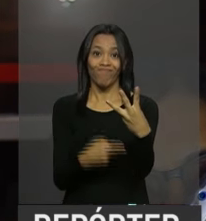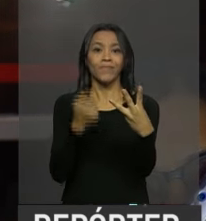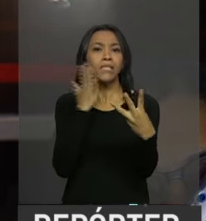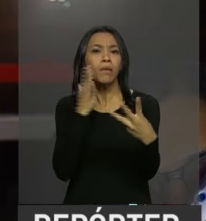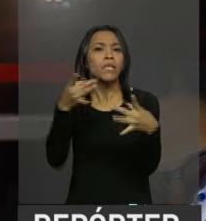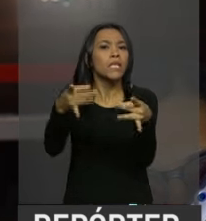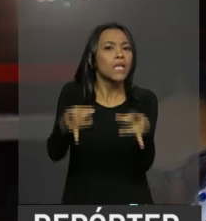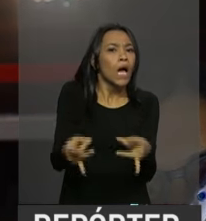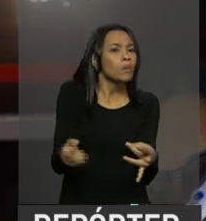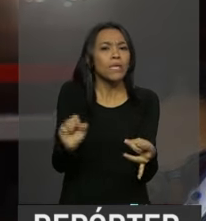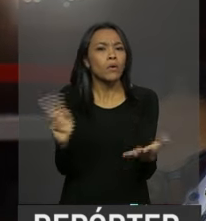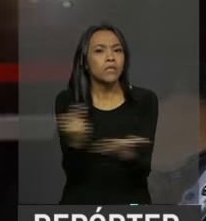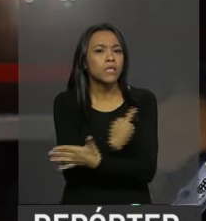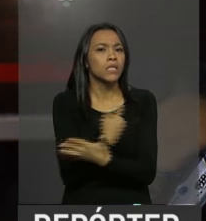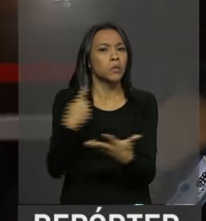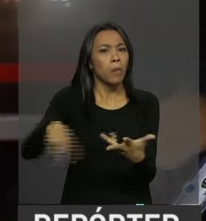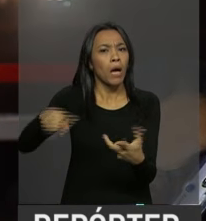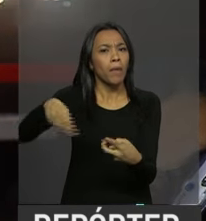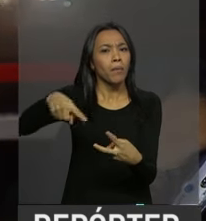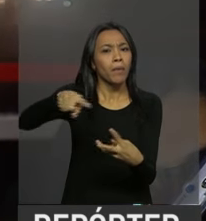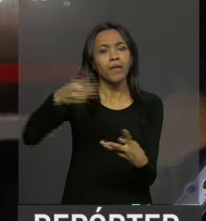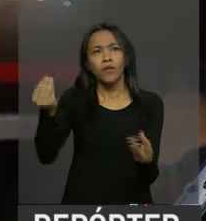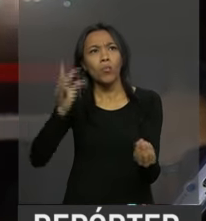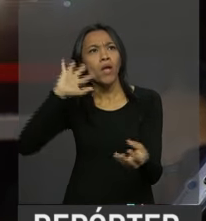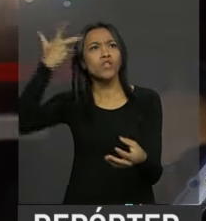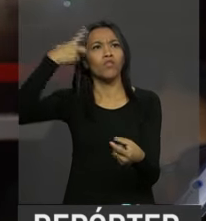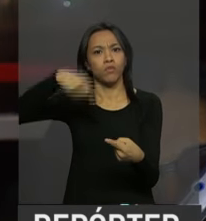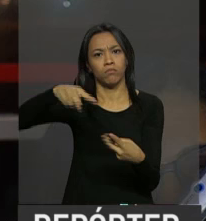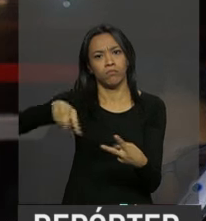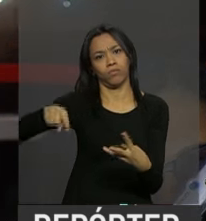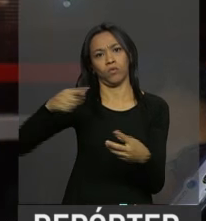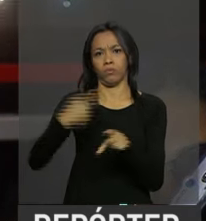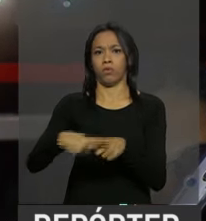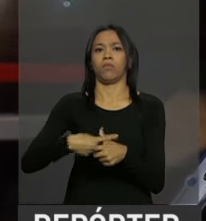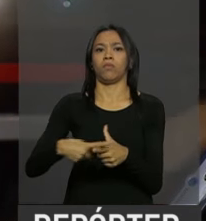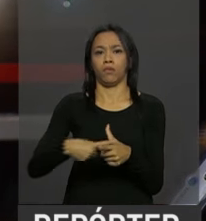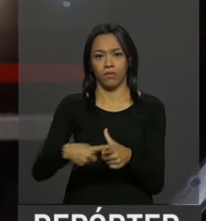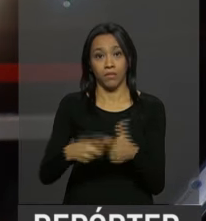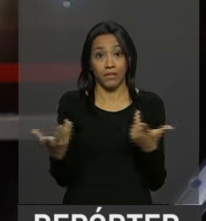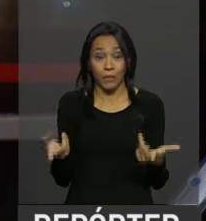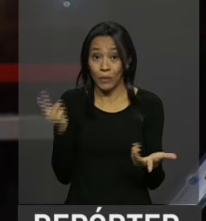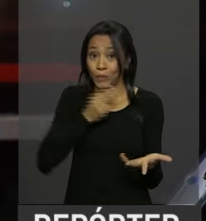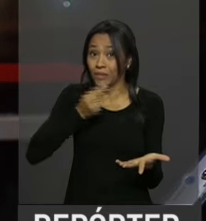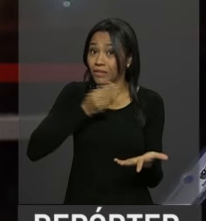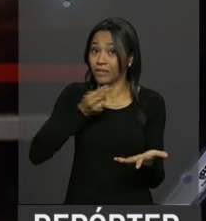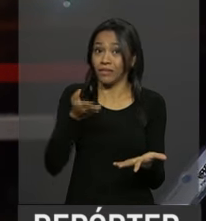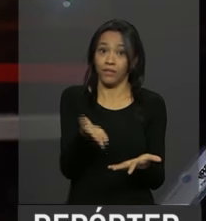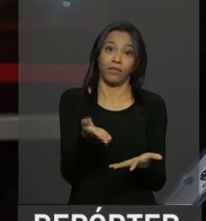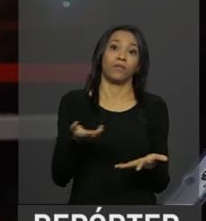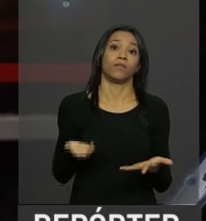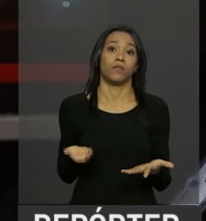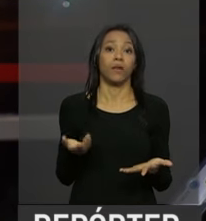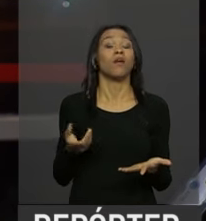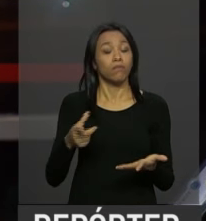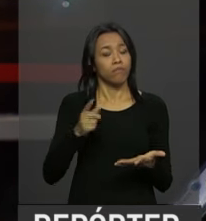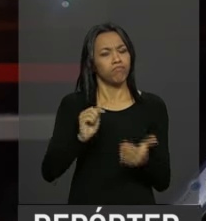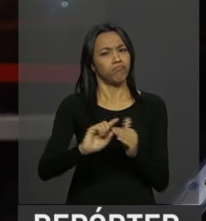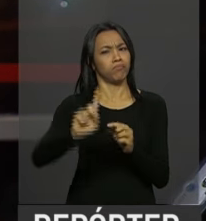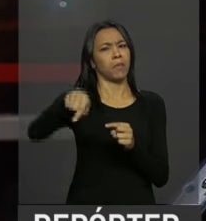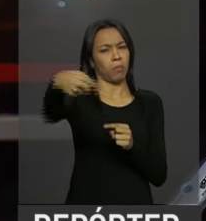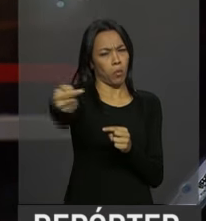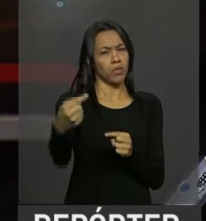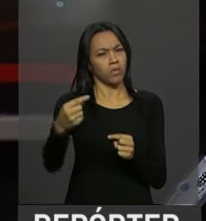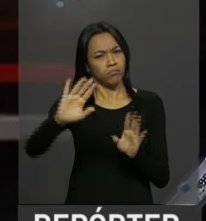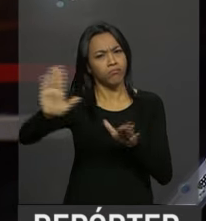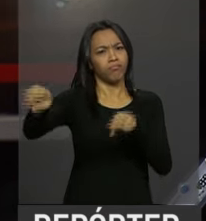detalhe da situação e tentar encontrar algumas saídas. Então essa é sim uma questão urgente. Eu acredito que vou ter também a oportunidade nos próximos dias de